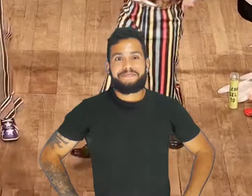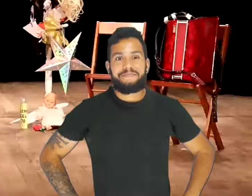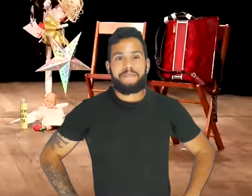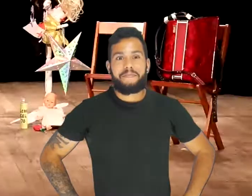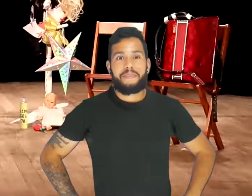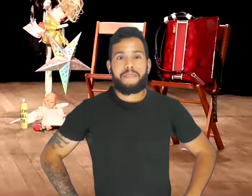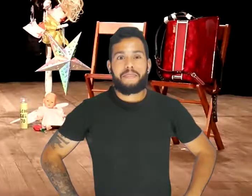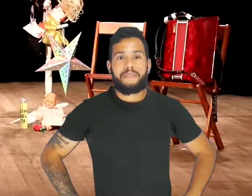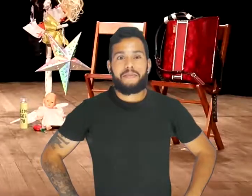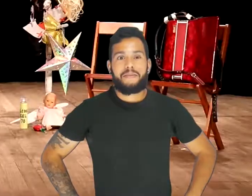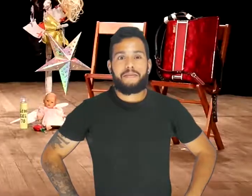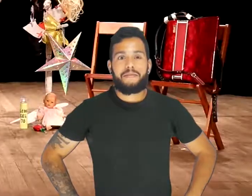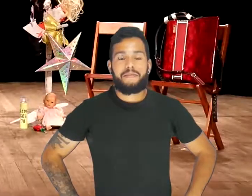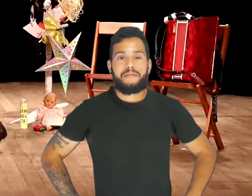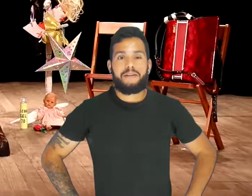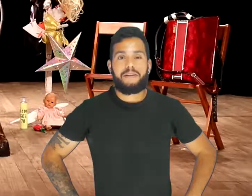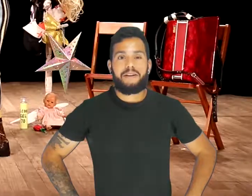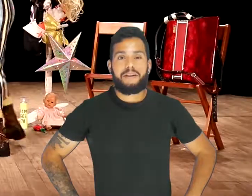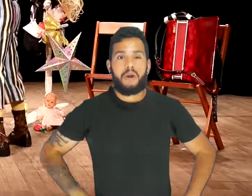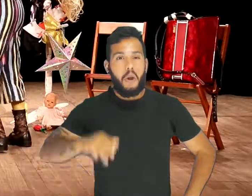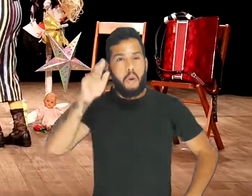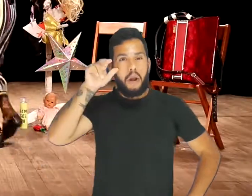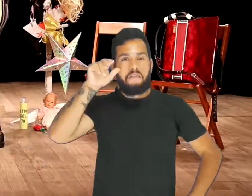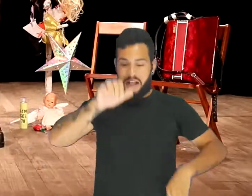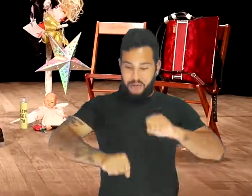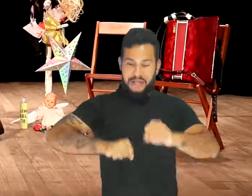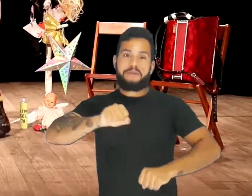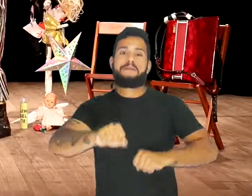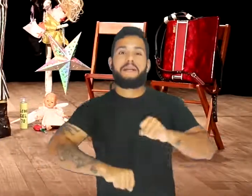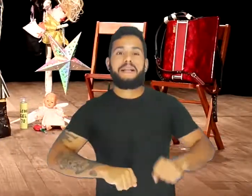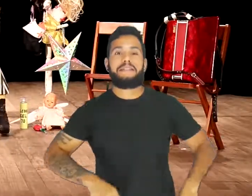Tá! Errou! Eu sou eu de novo, lá.